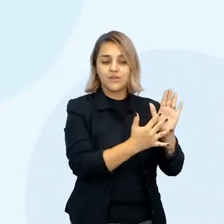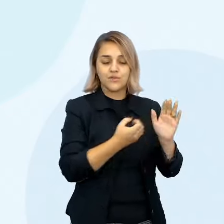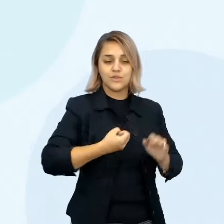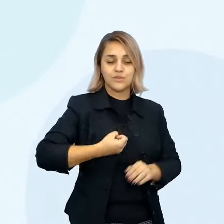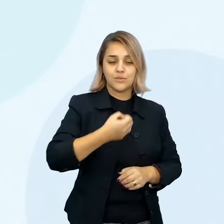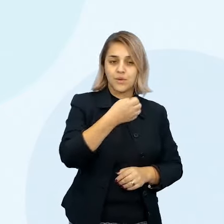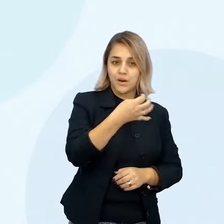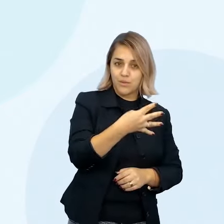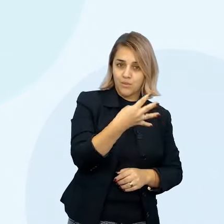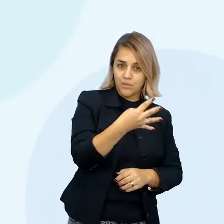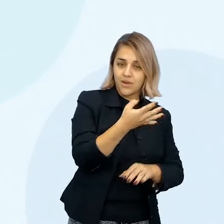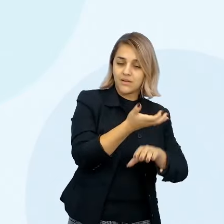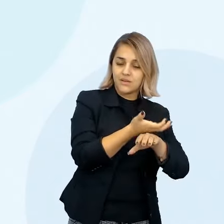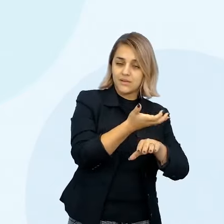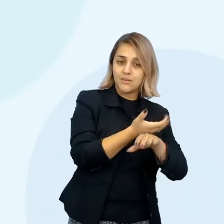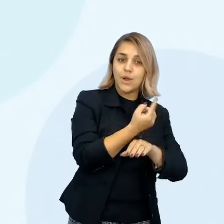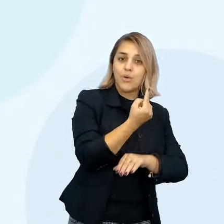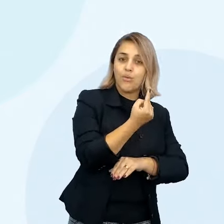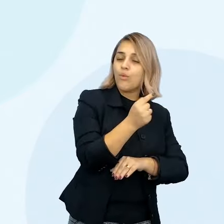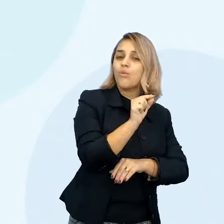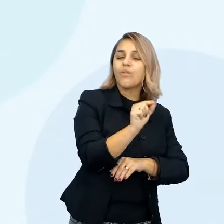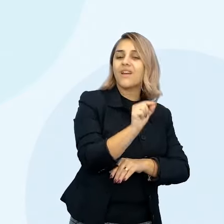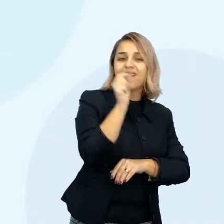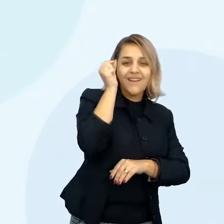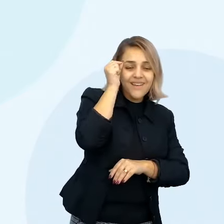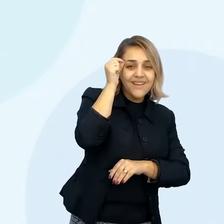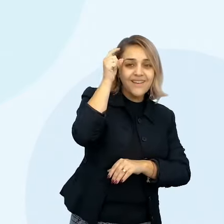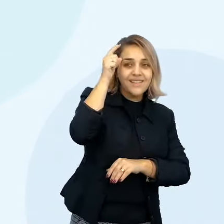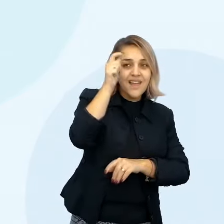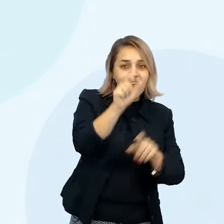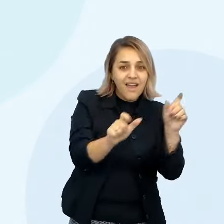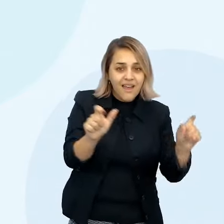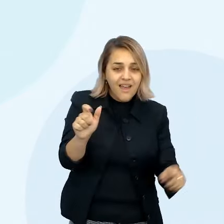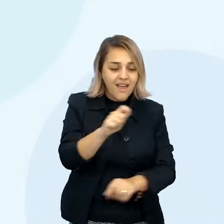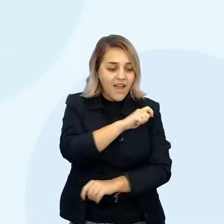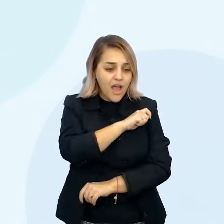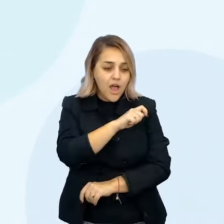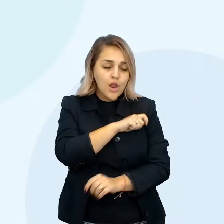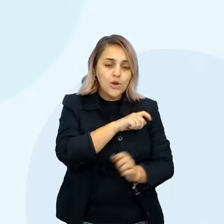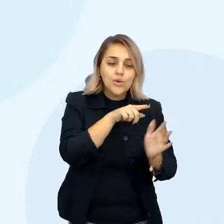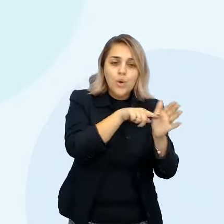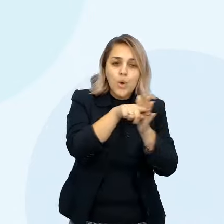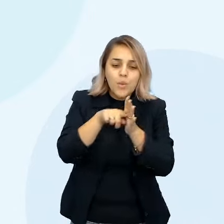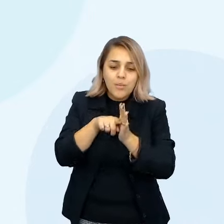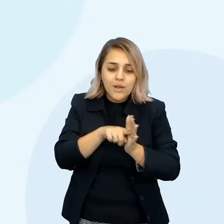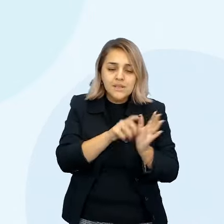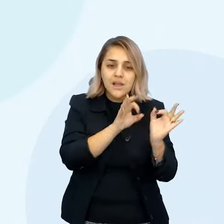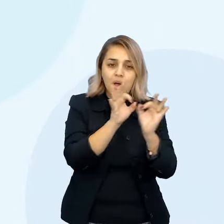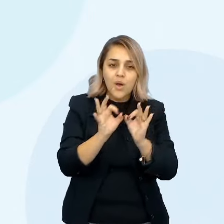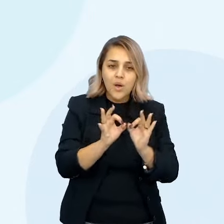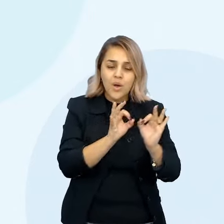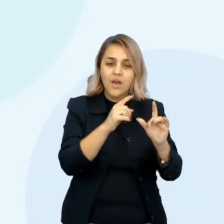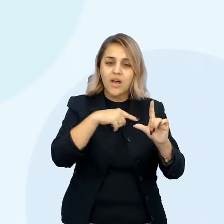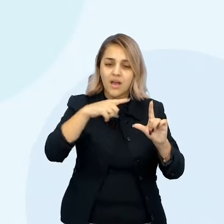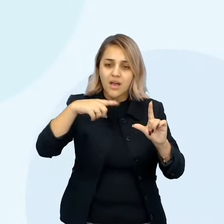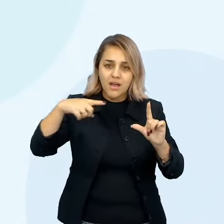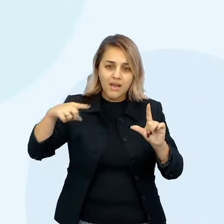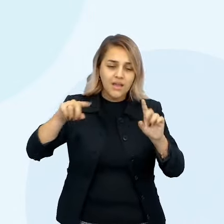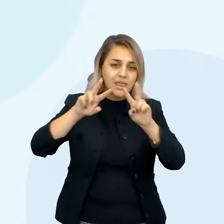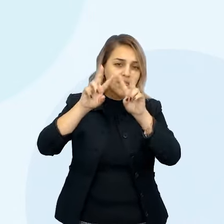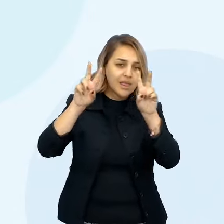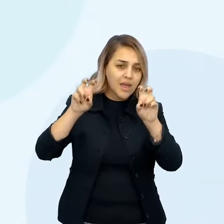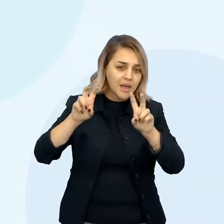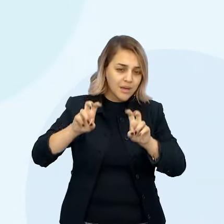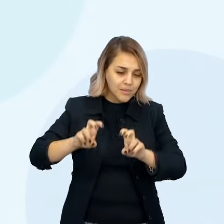1. A ideia é que os estudantes planejam uma pesquisa estatística a partir de temas tratados